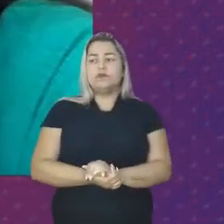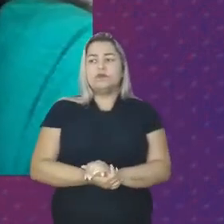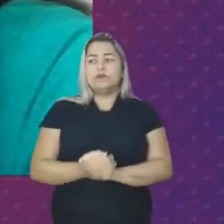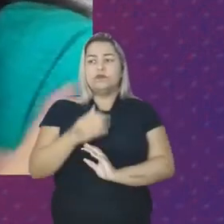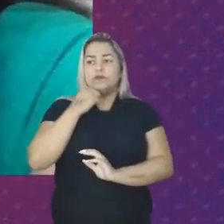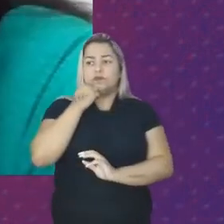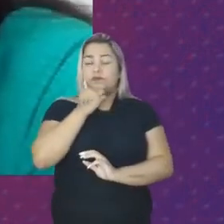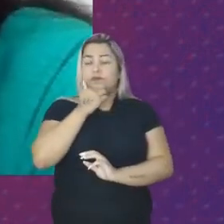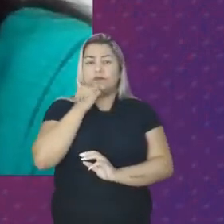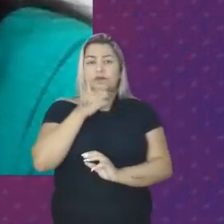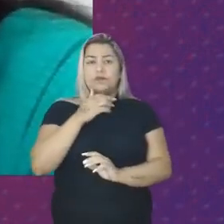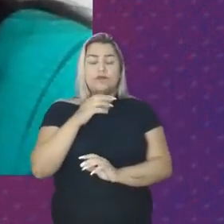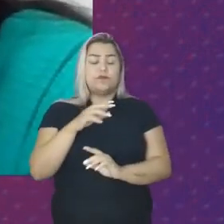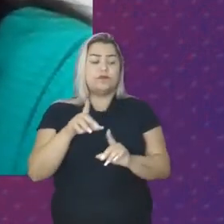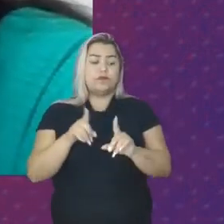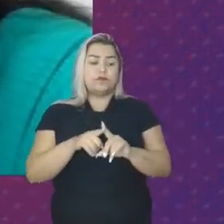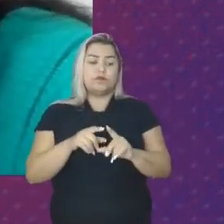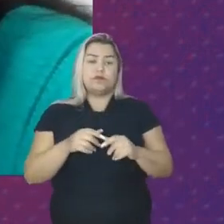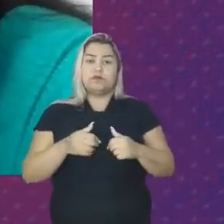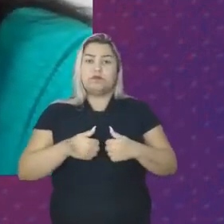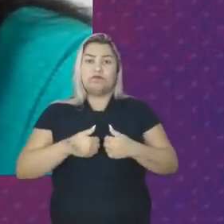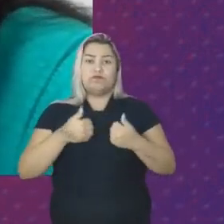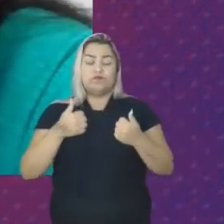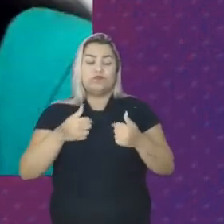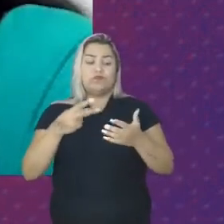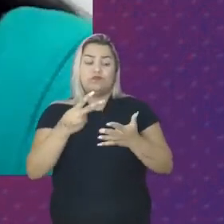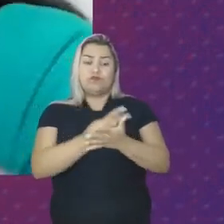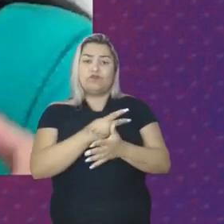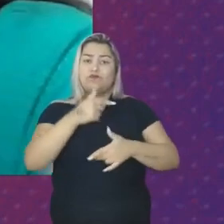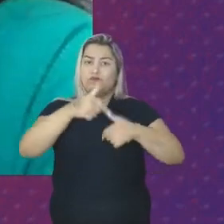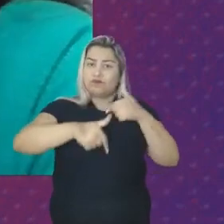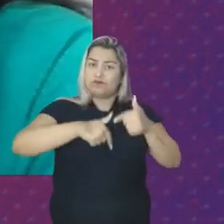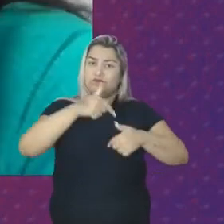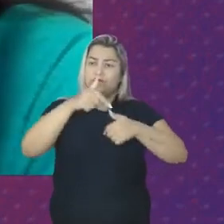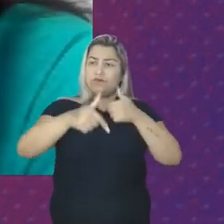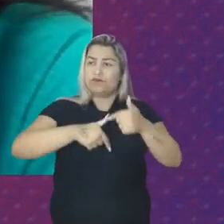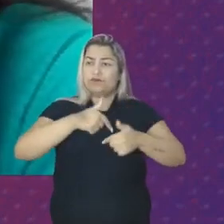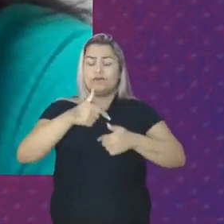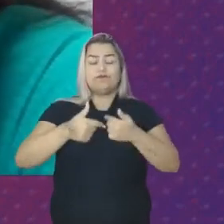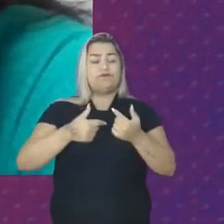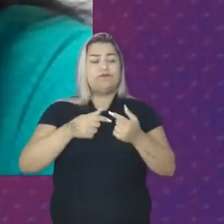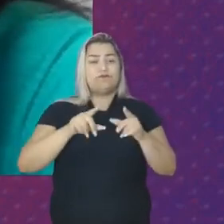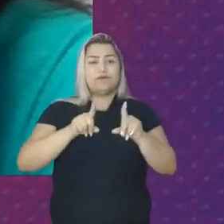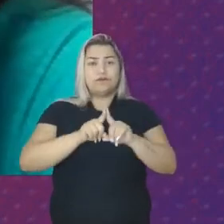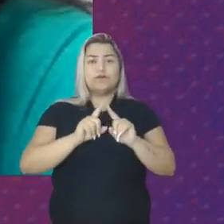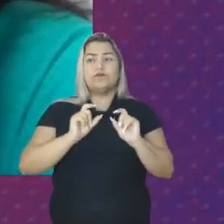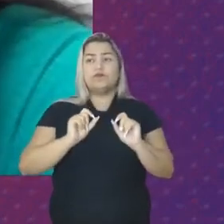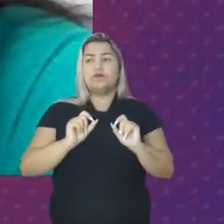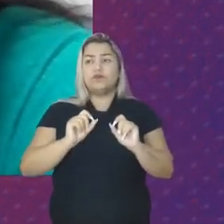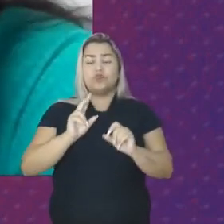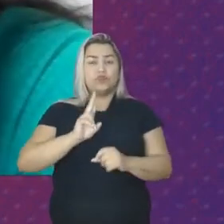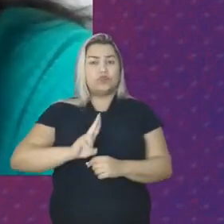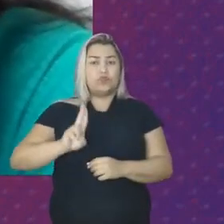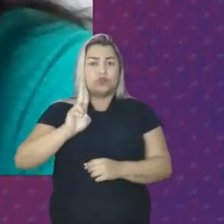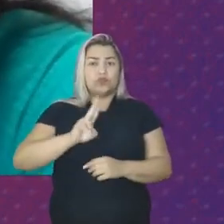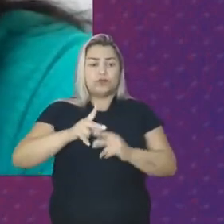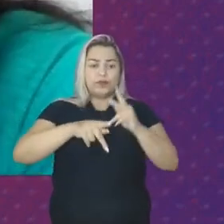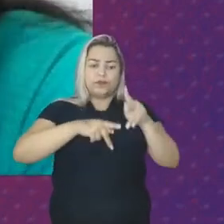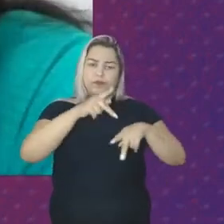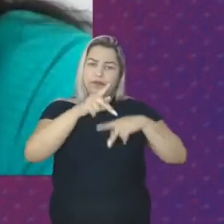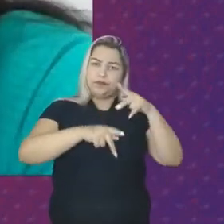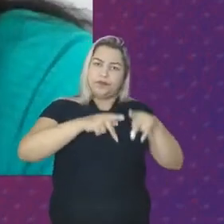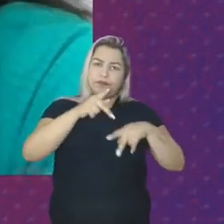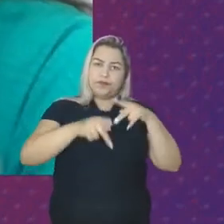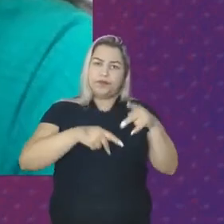inclusive, a eficácia e eficiência do funcionamento do serviço, ele acaba deixando de ser utilizado pela